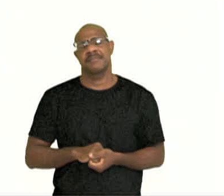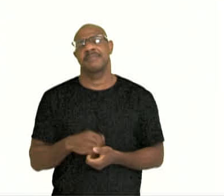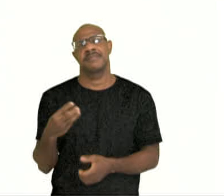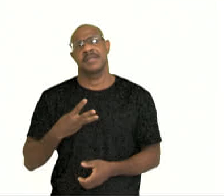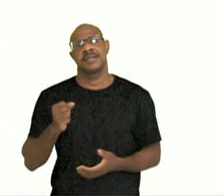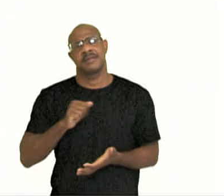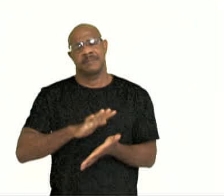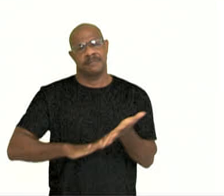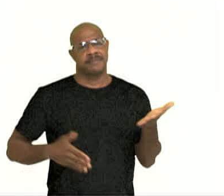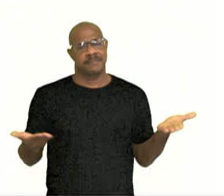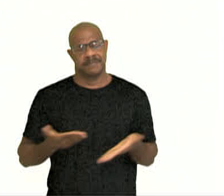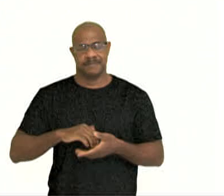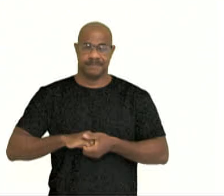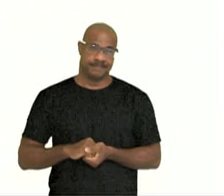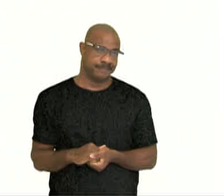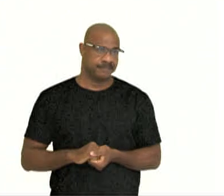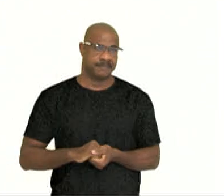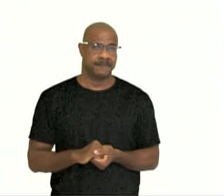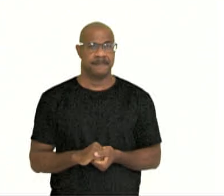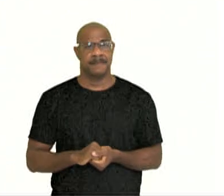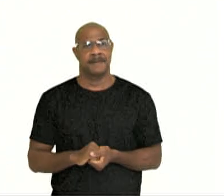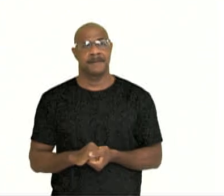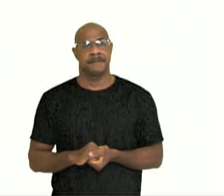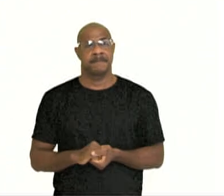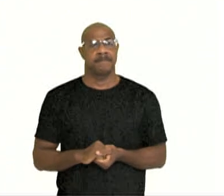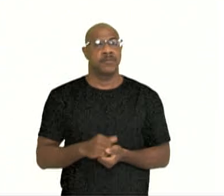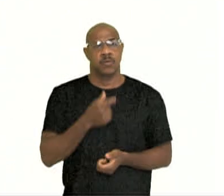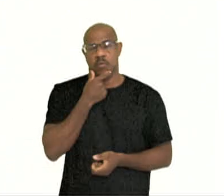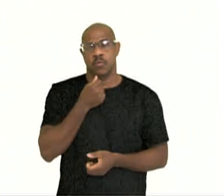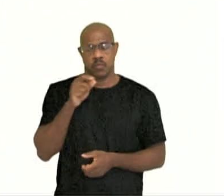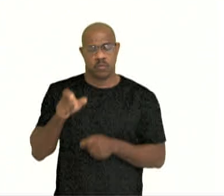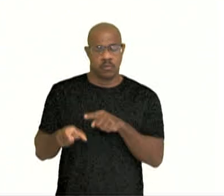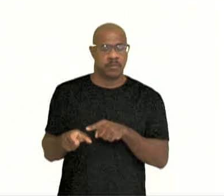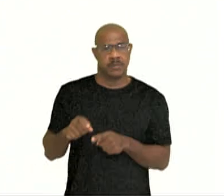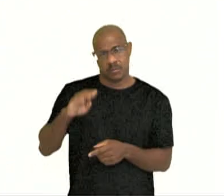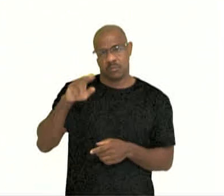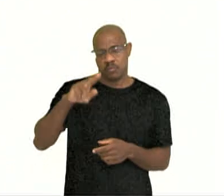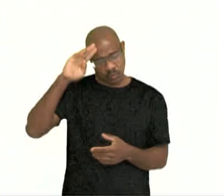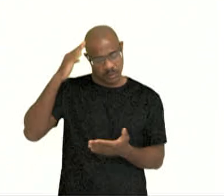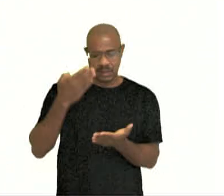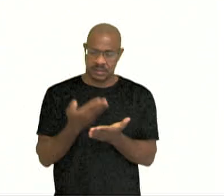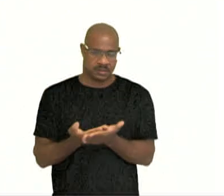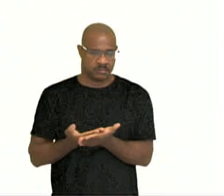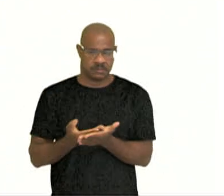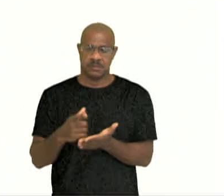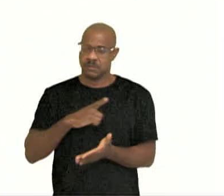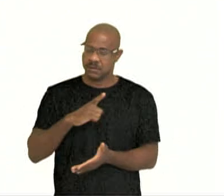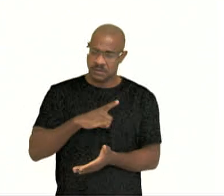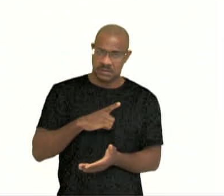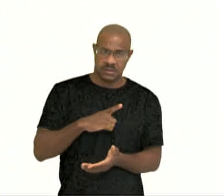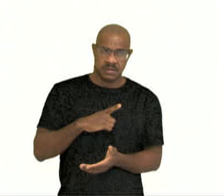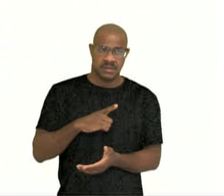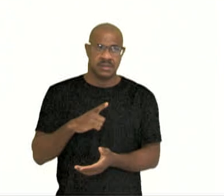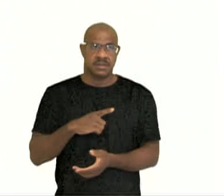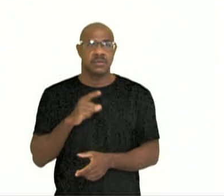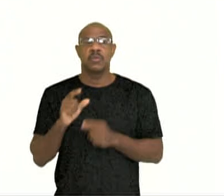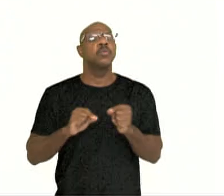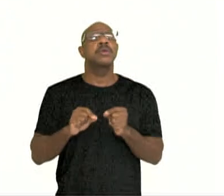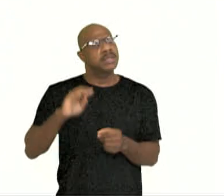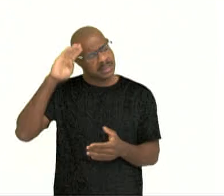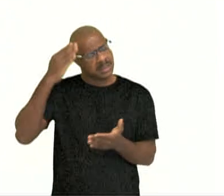atividade em relação a este trecho. O fidalgo afirma, nunca criei que aí havia. Em que o fidalgo